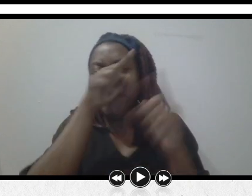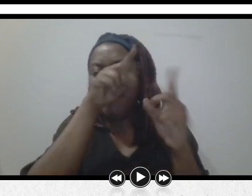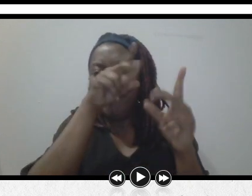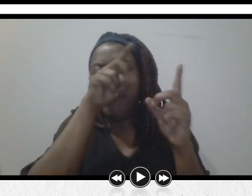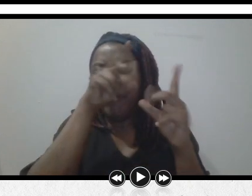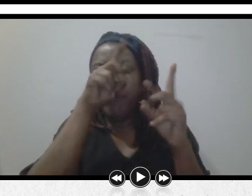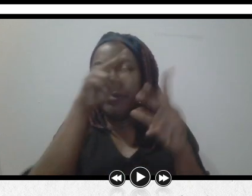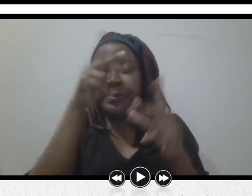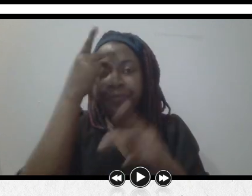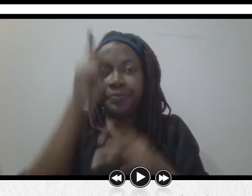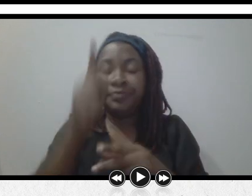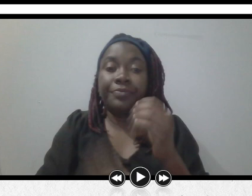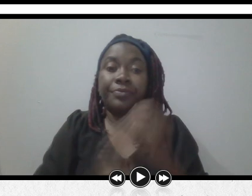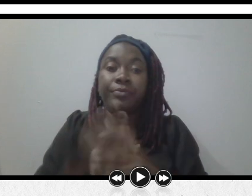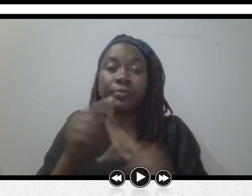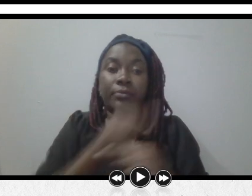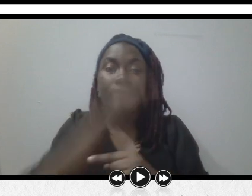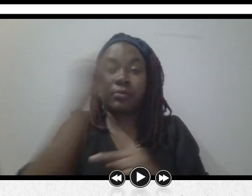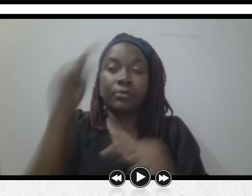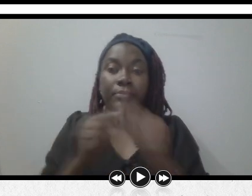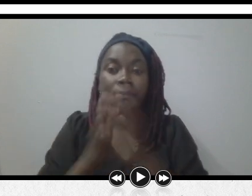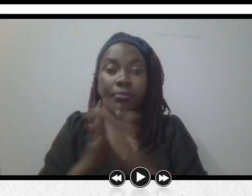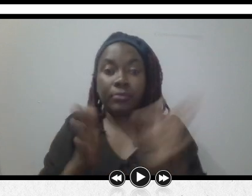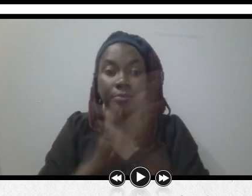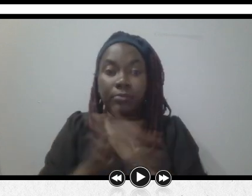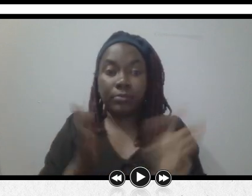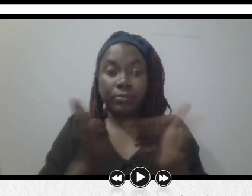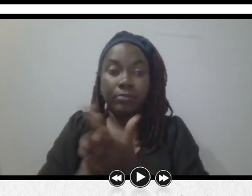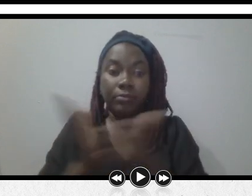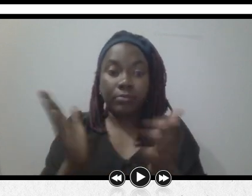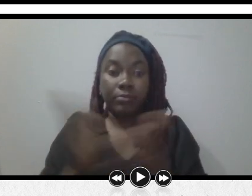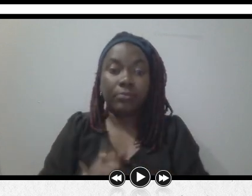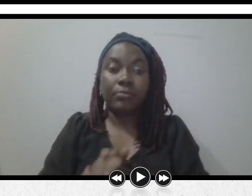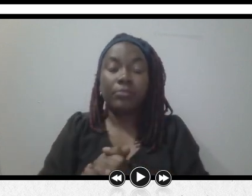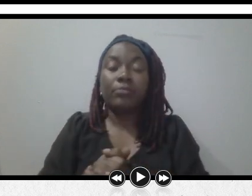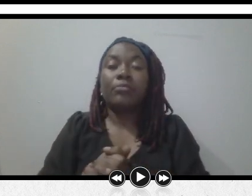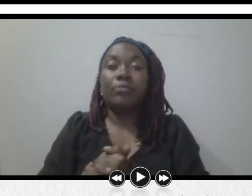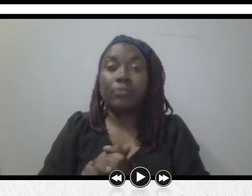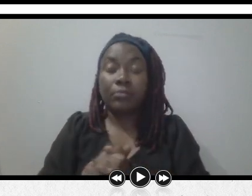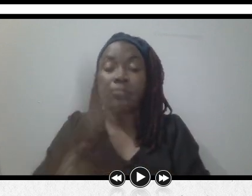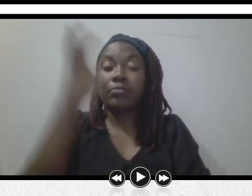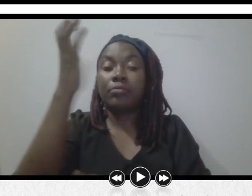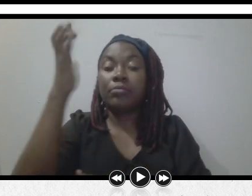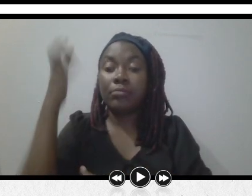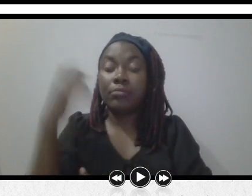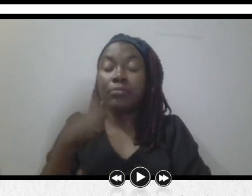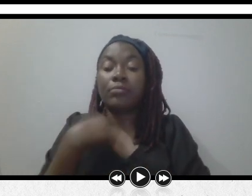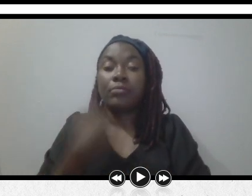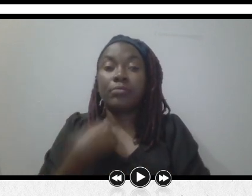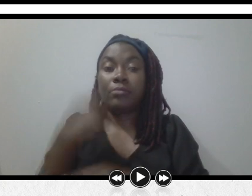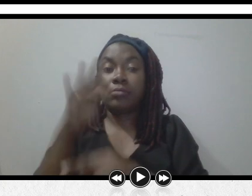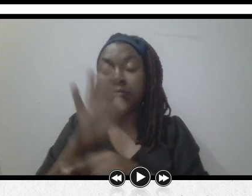que depois são destinados à comercialização para voltar para a cadeia produtiva. Assim a gente contribui na